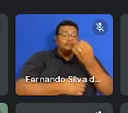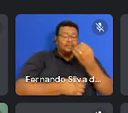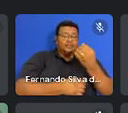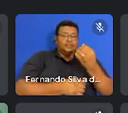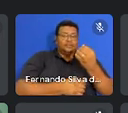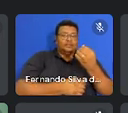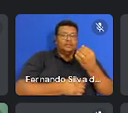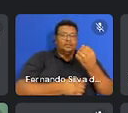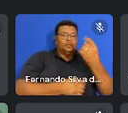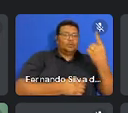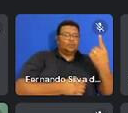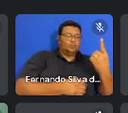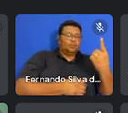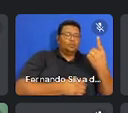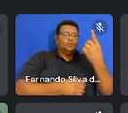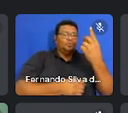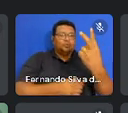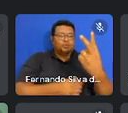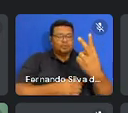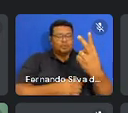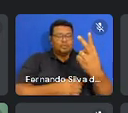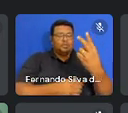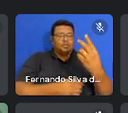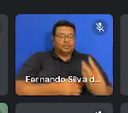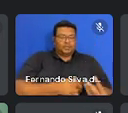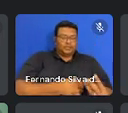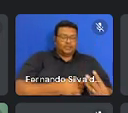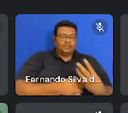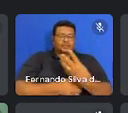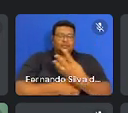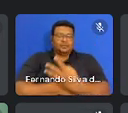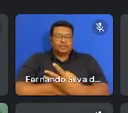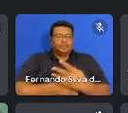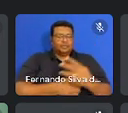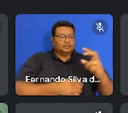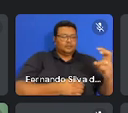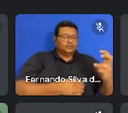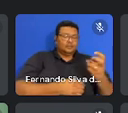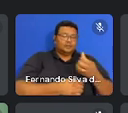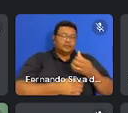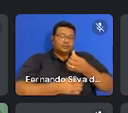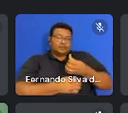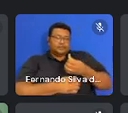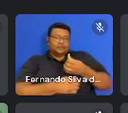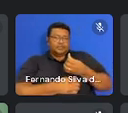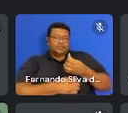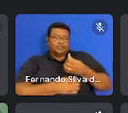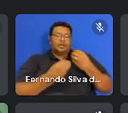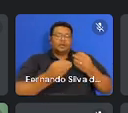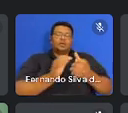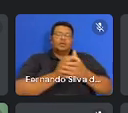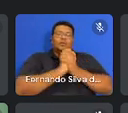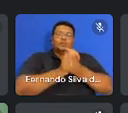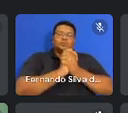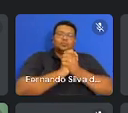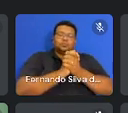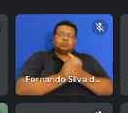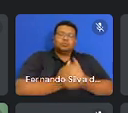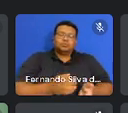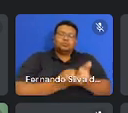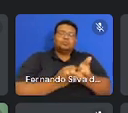Você lembra, Silvânia, como calcular a probabilidade de dado, jogando os dados, dado de 6 faces?